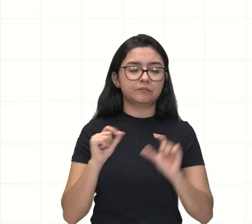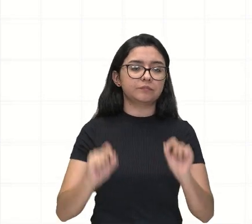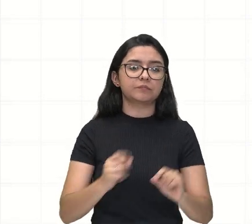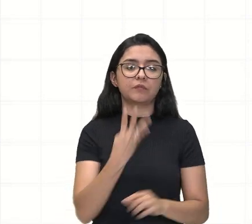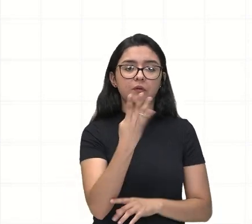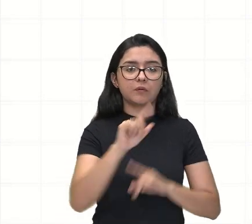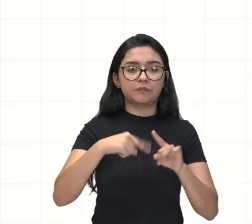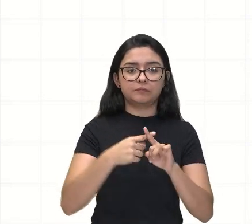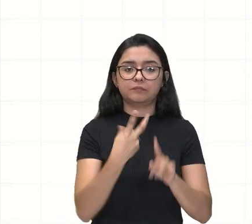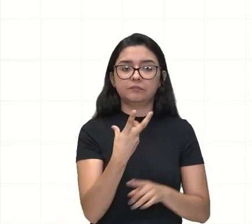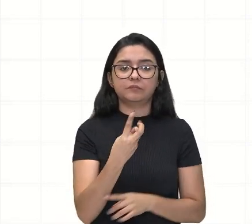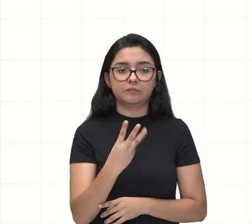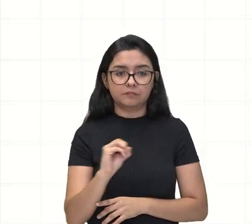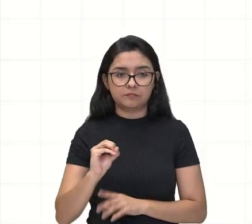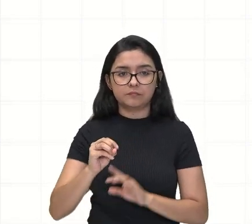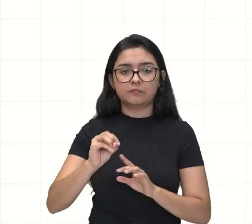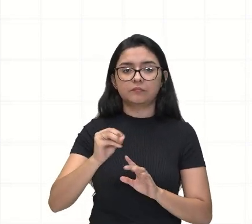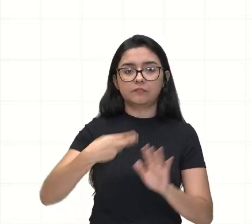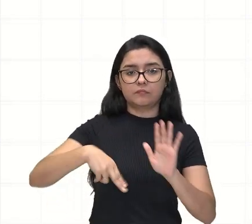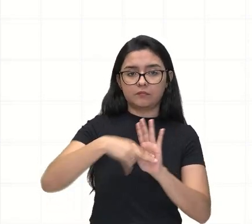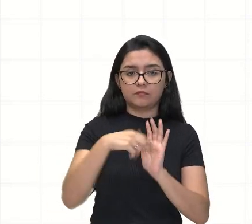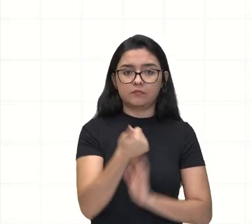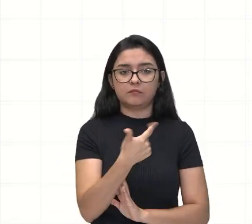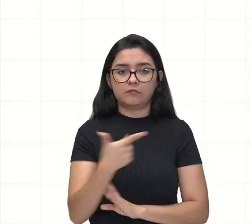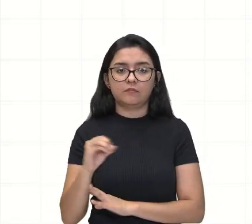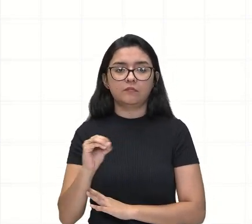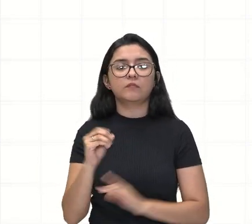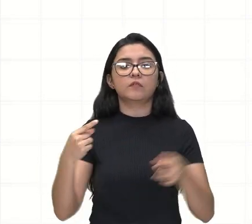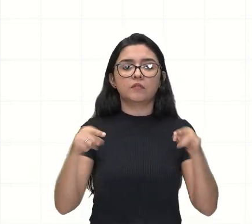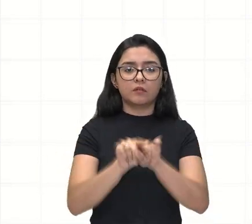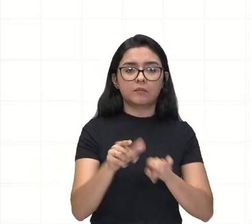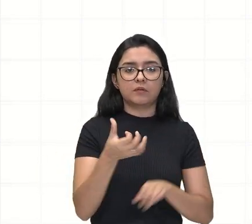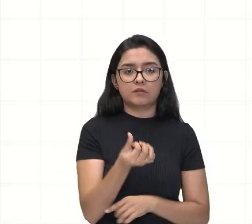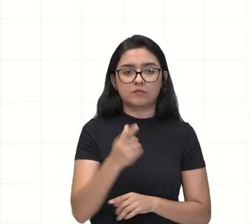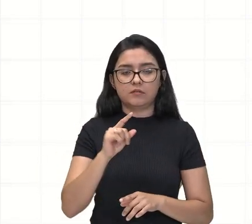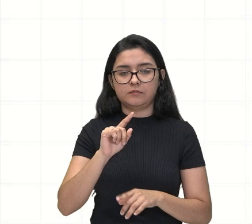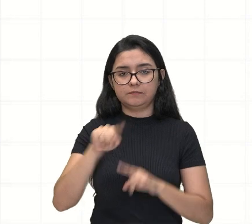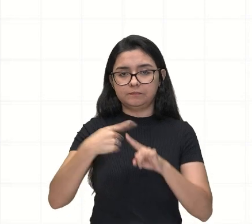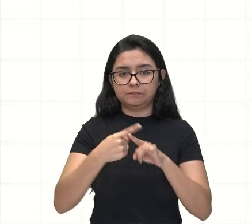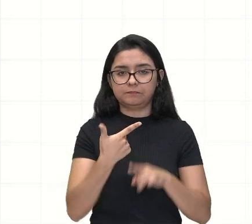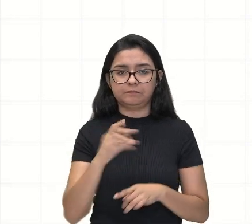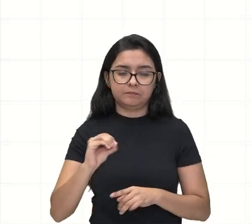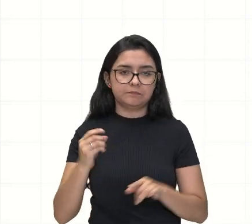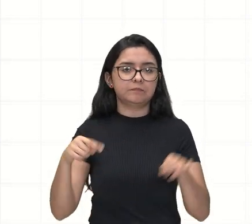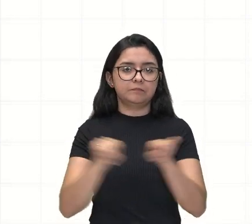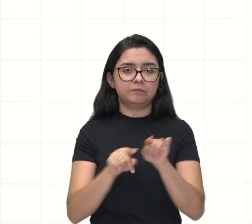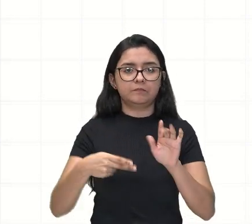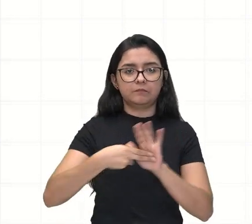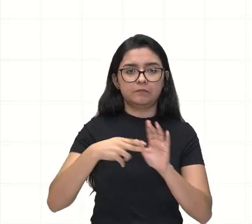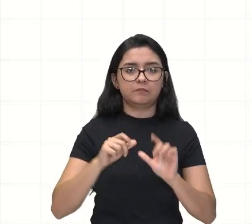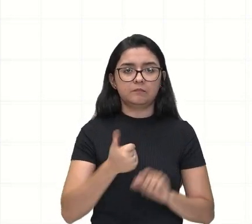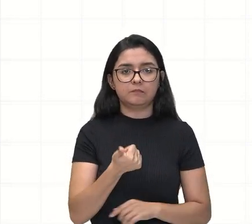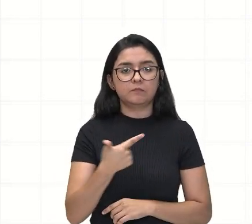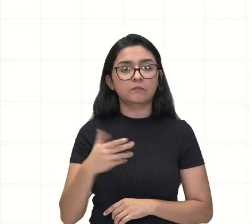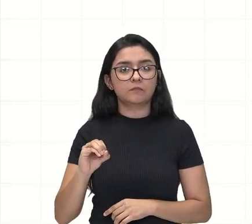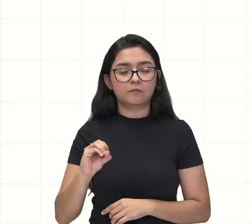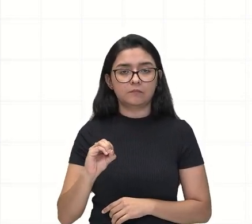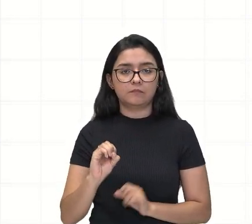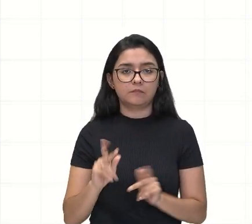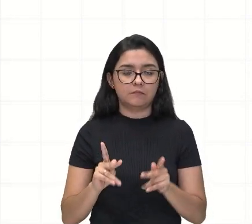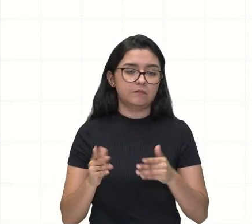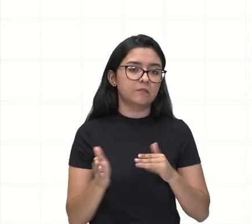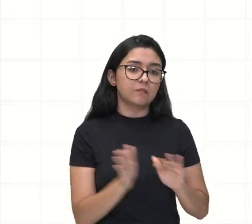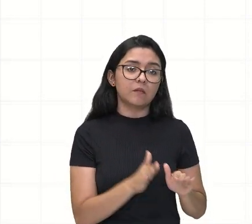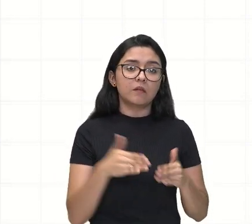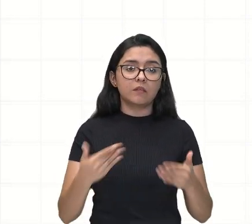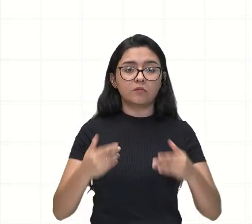vezes 30, que é igual a 120, e também 6 vezes 20, que também é igual a 120, tá bom? Então